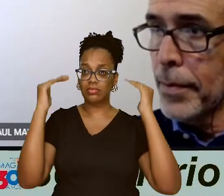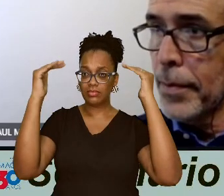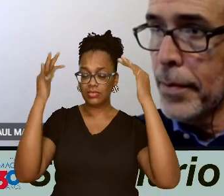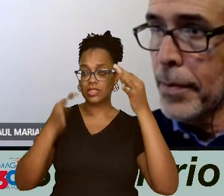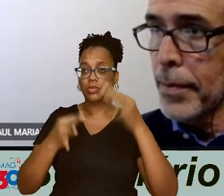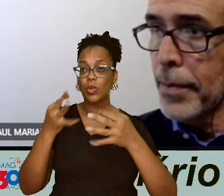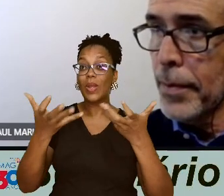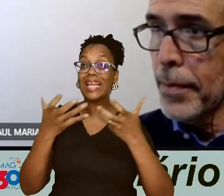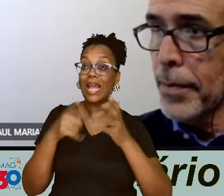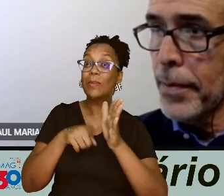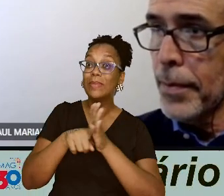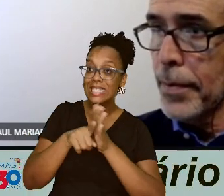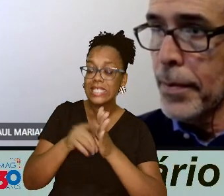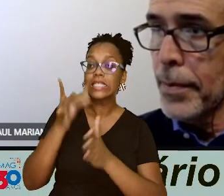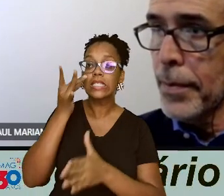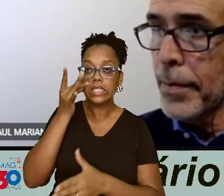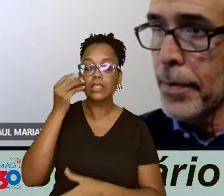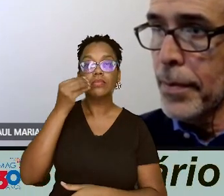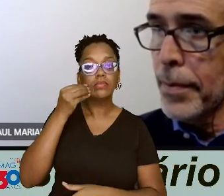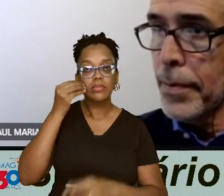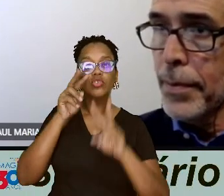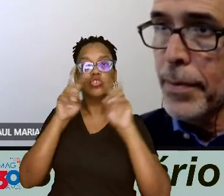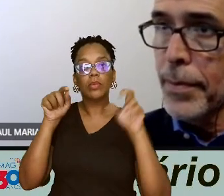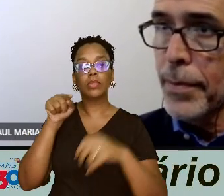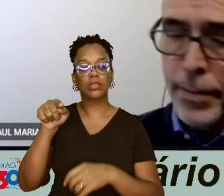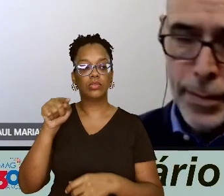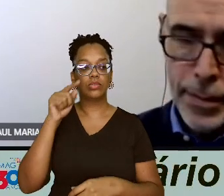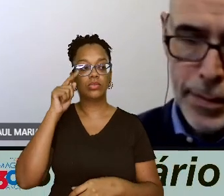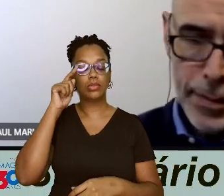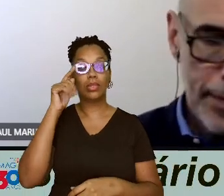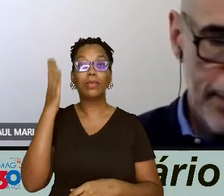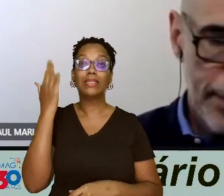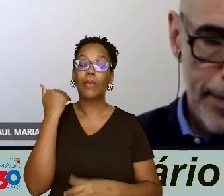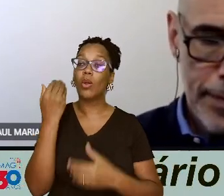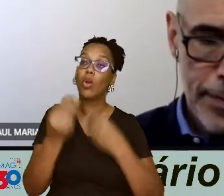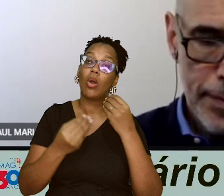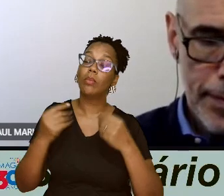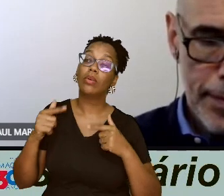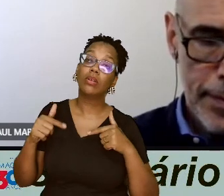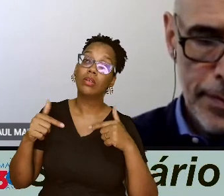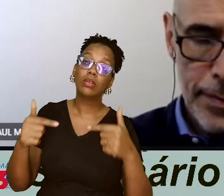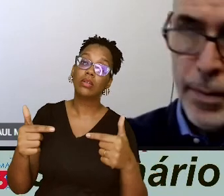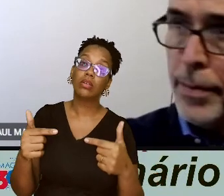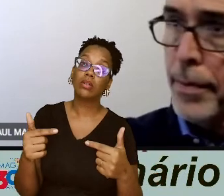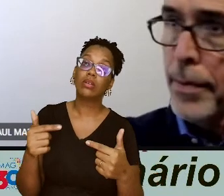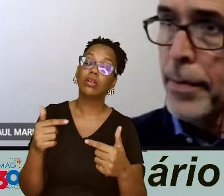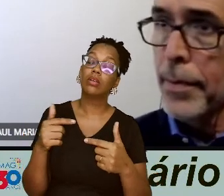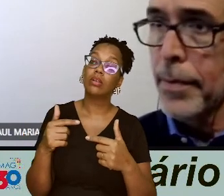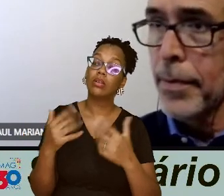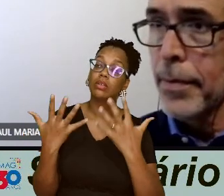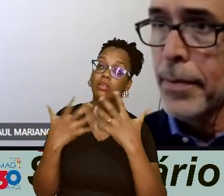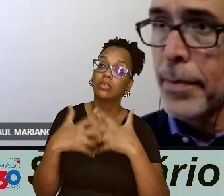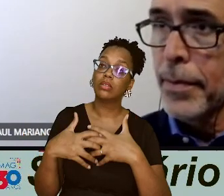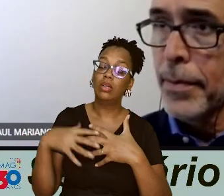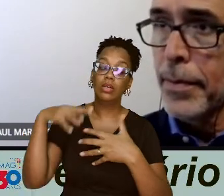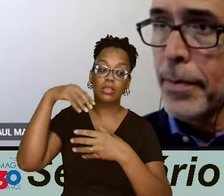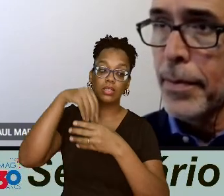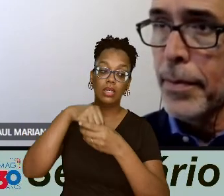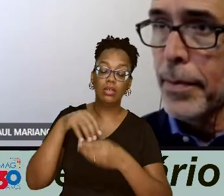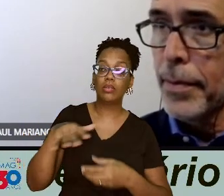pesquisa empírica sobre isso, para saber efetivamente a aplicação desse mecanismo dentro